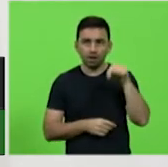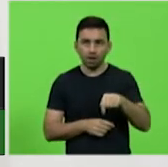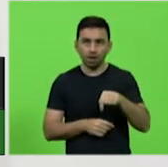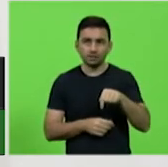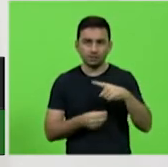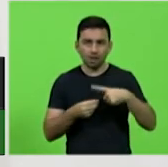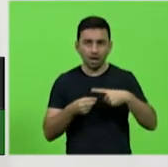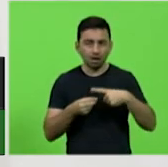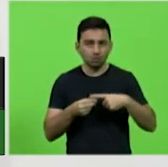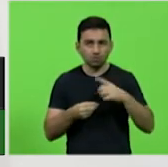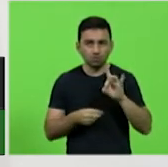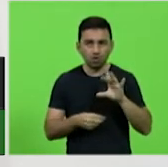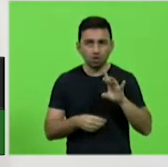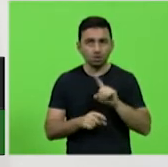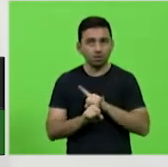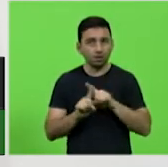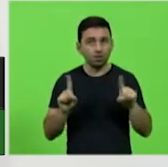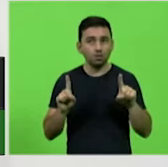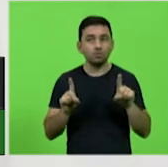mas